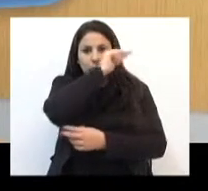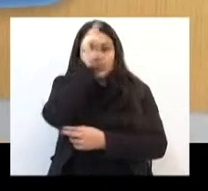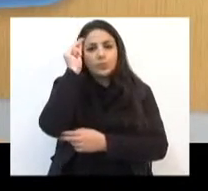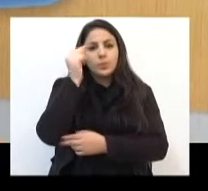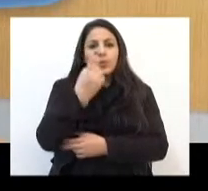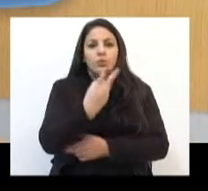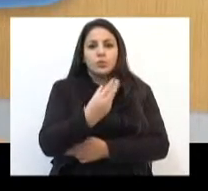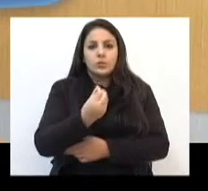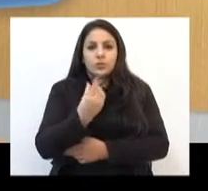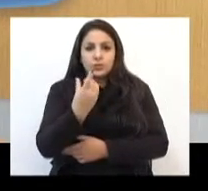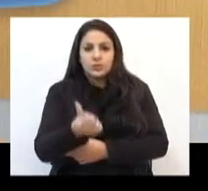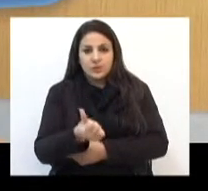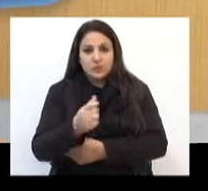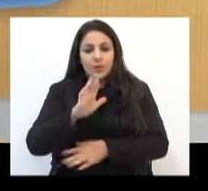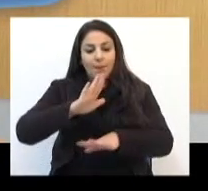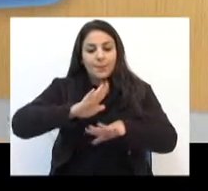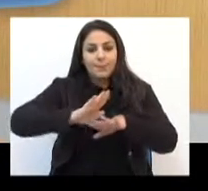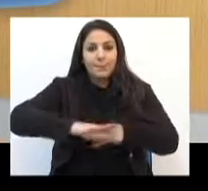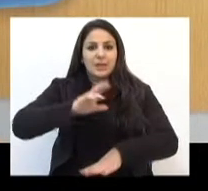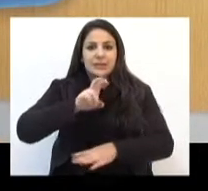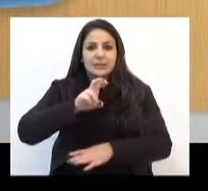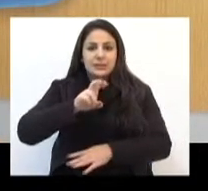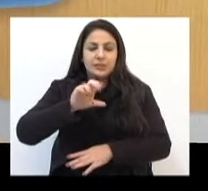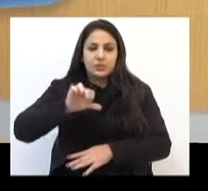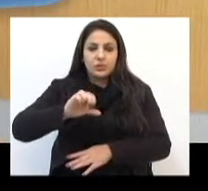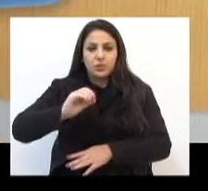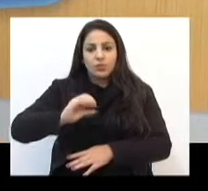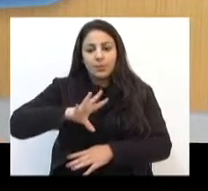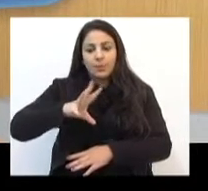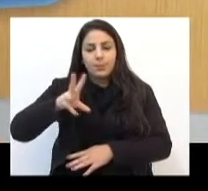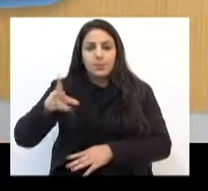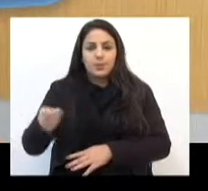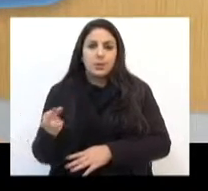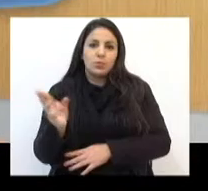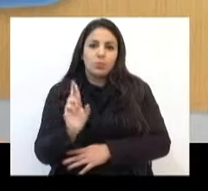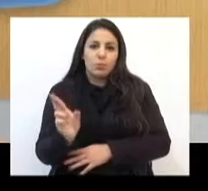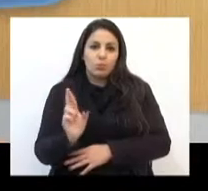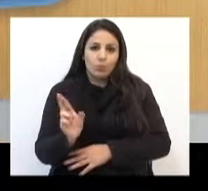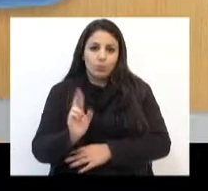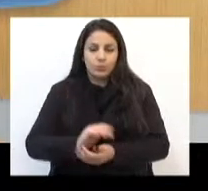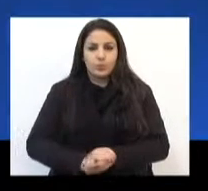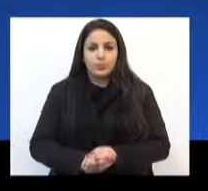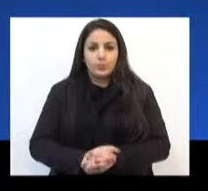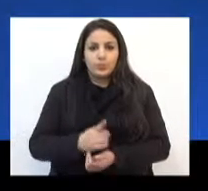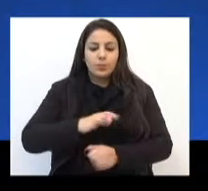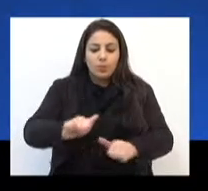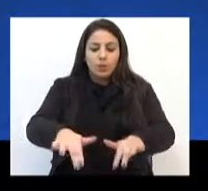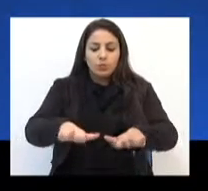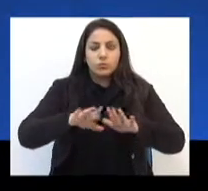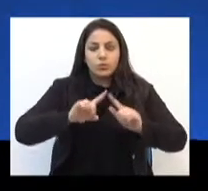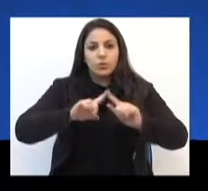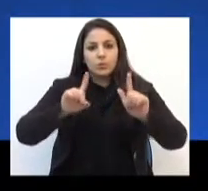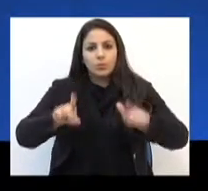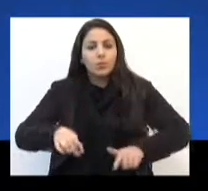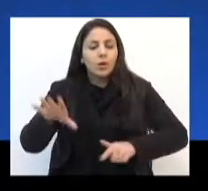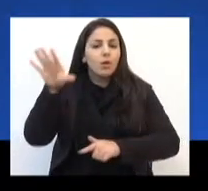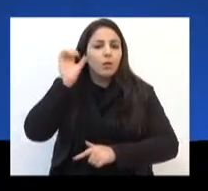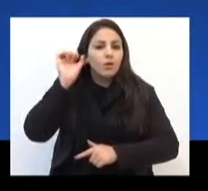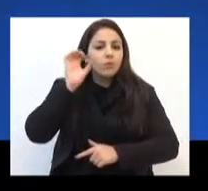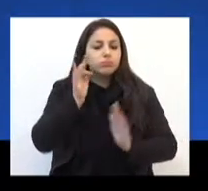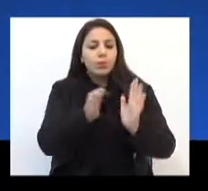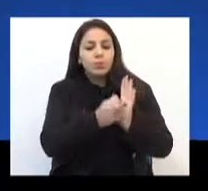Três documentos foram apreciados na reunião plenária de ontem. Os vereadores aprovaram o cronograma elaborado